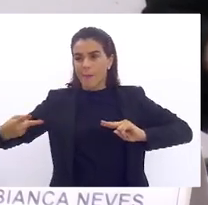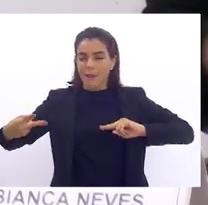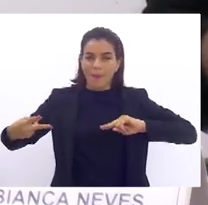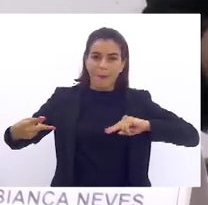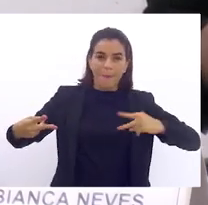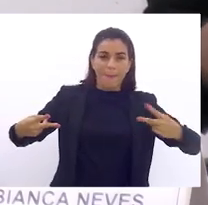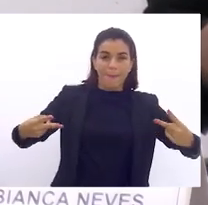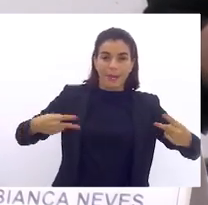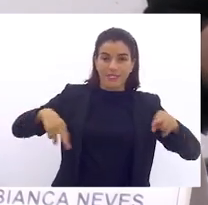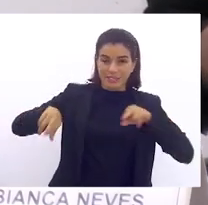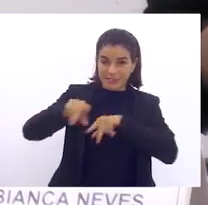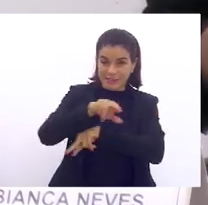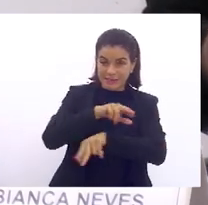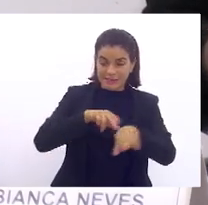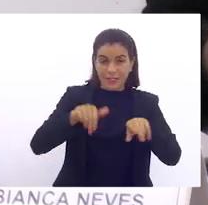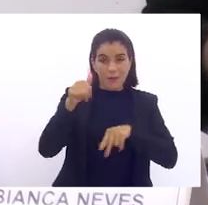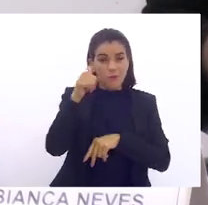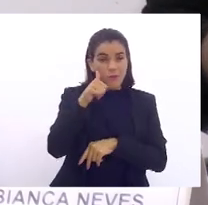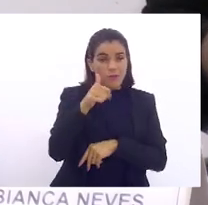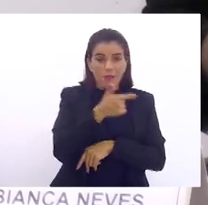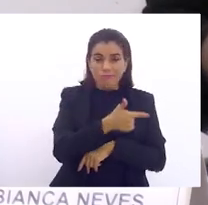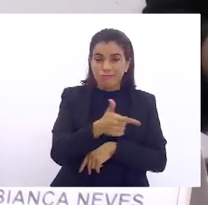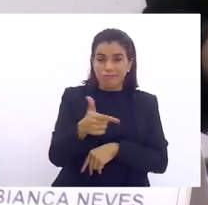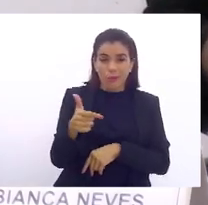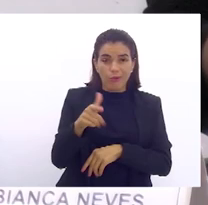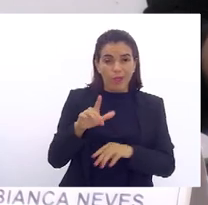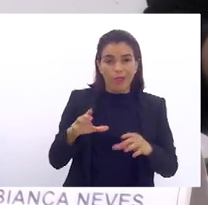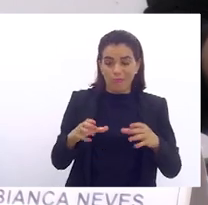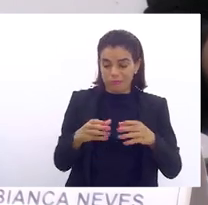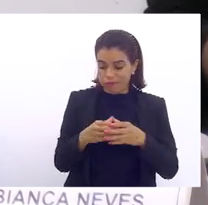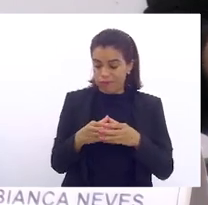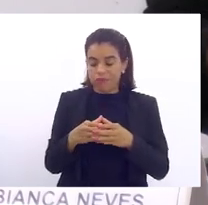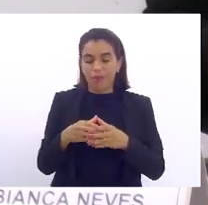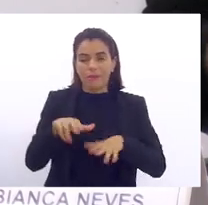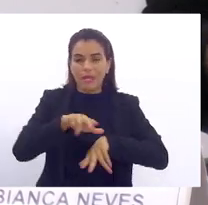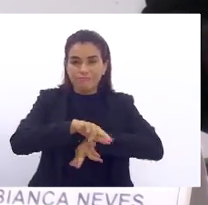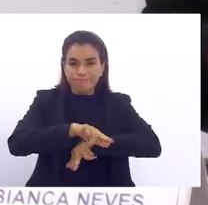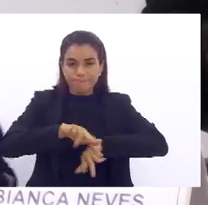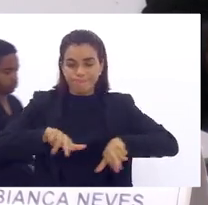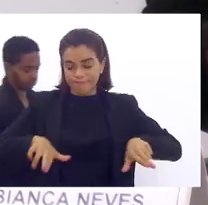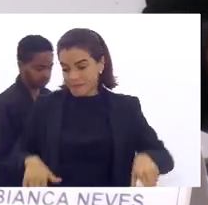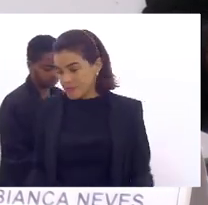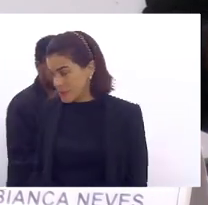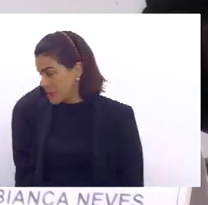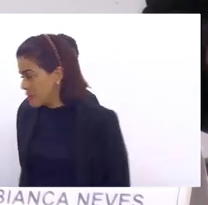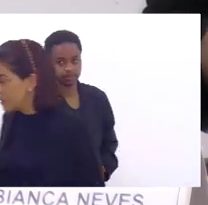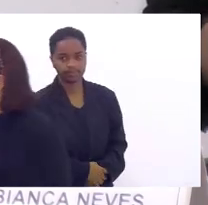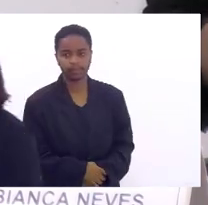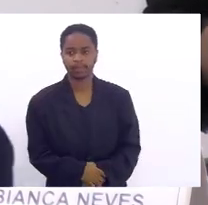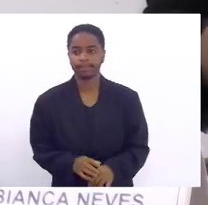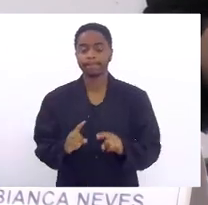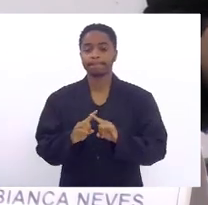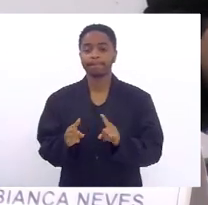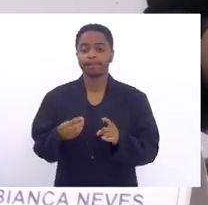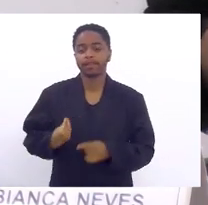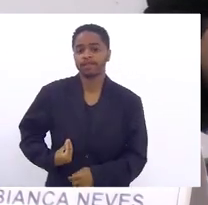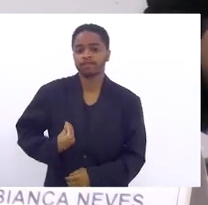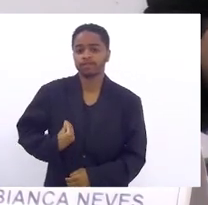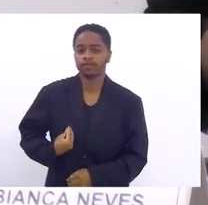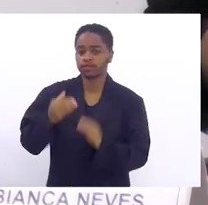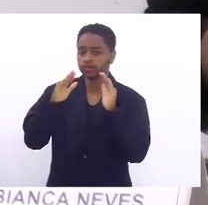diferença são mulheres que não fazem conjunto D da sua diversidade mas que vivem sobre a égida das